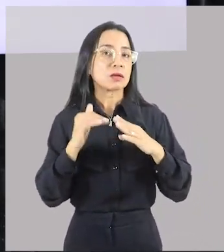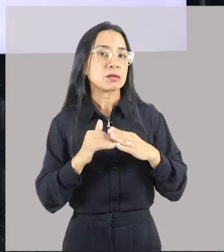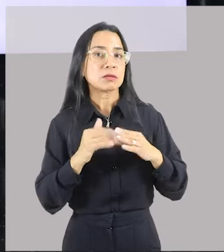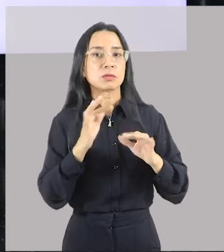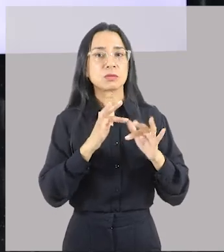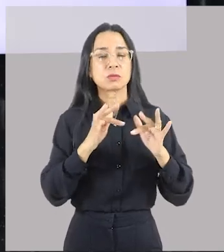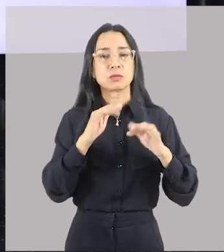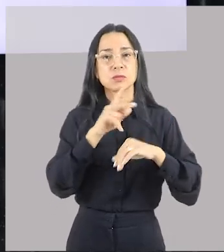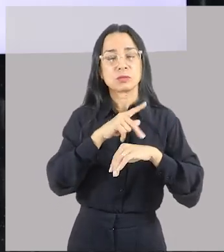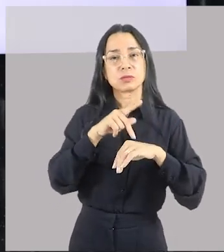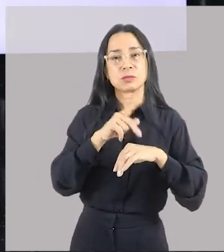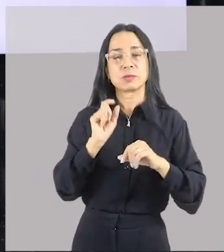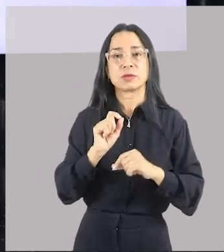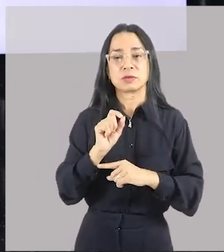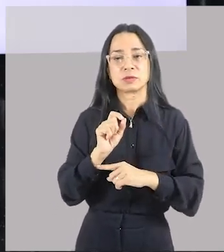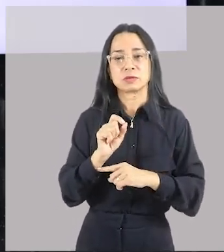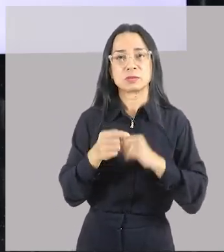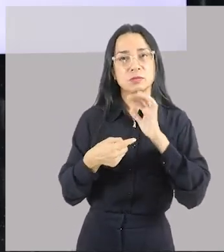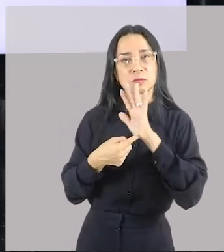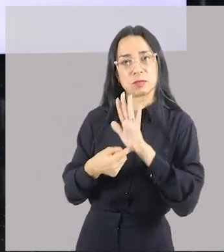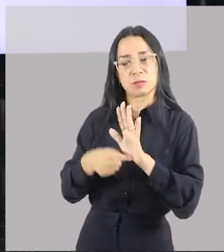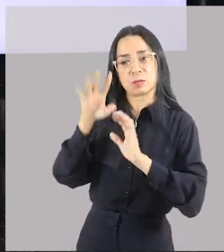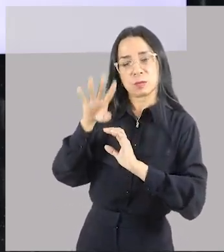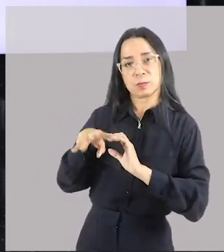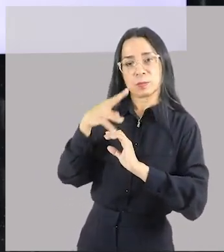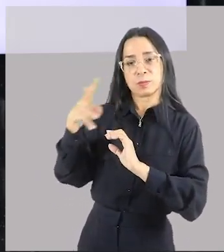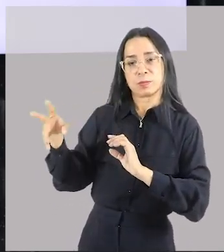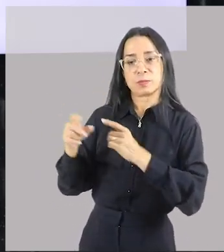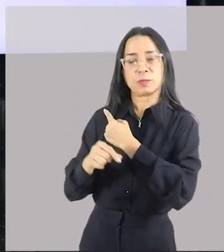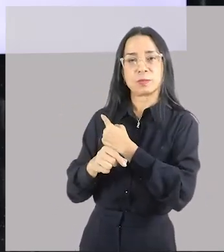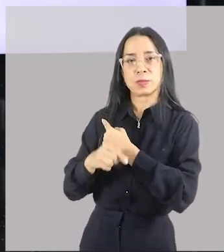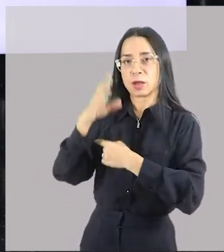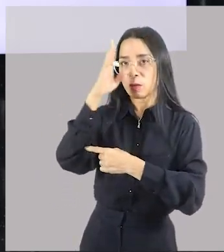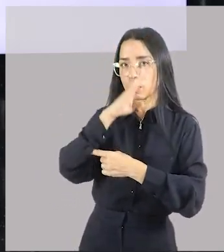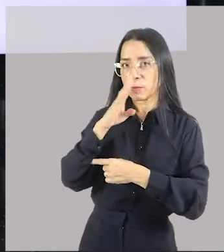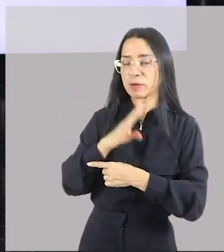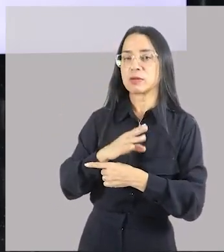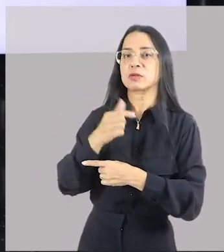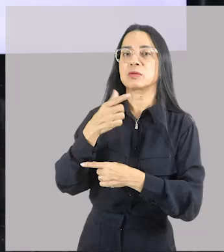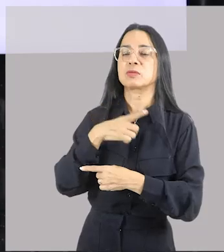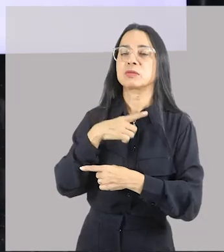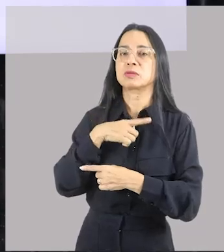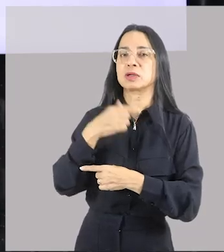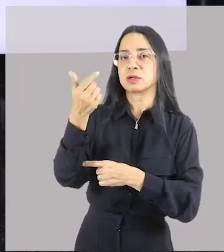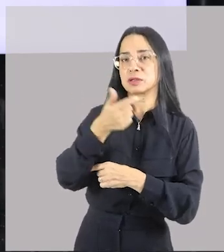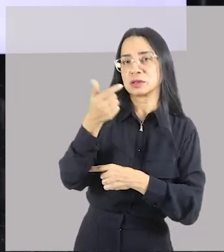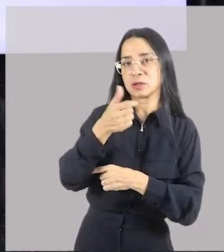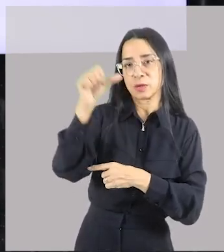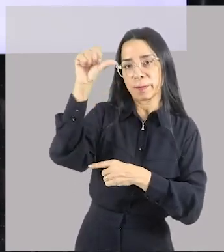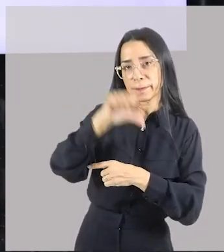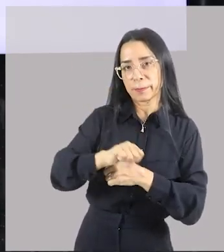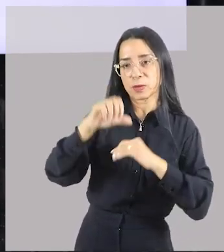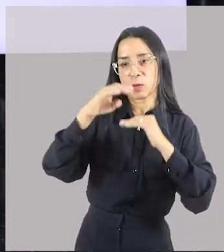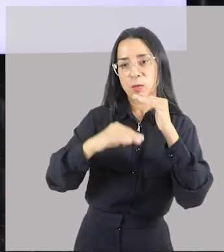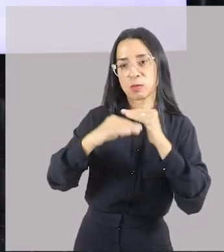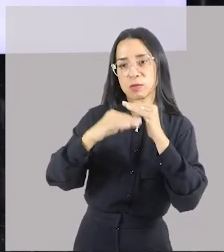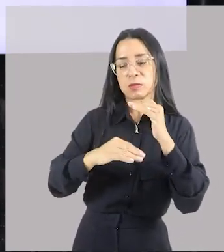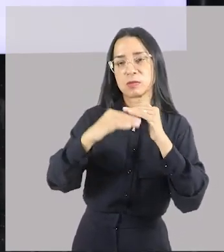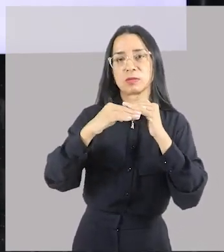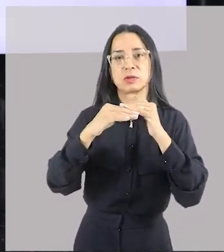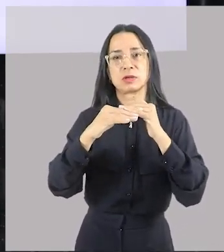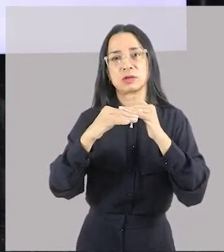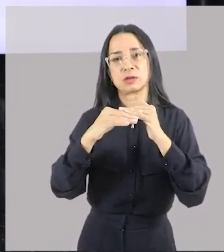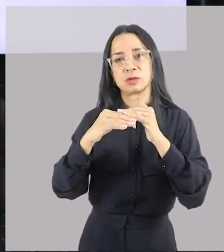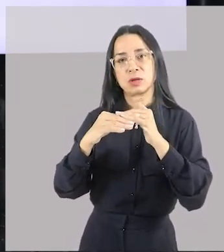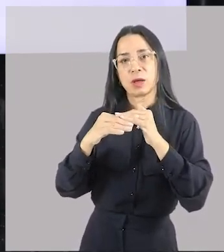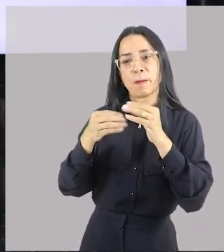do G20, ou pelo menos dos que estão citados aqui, o Brasil é que tem a segunda pior desigualdade. É o que chega, junto com a